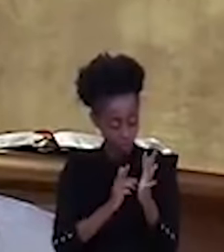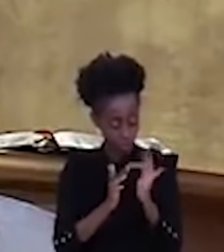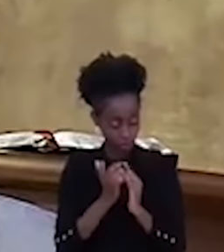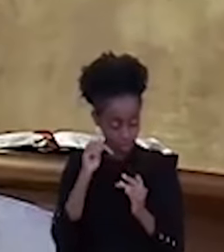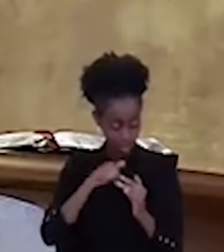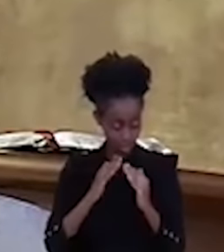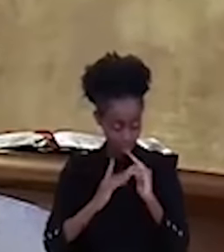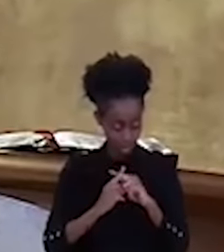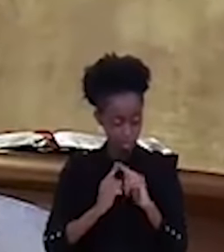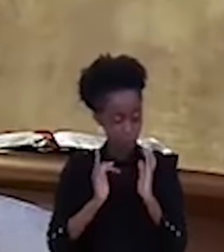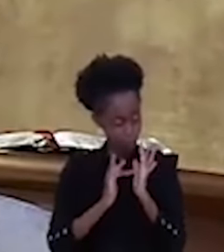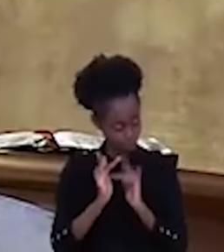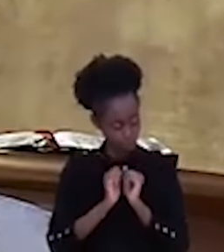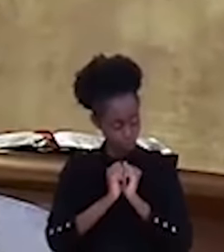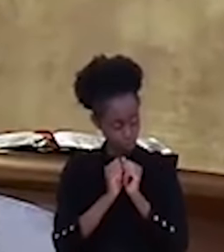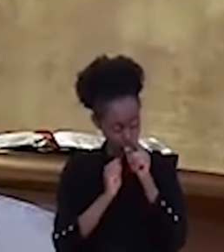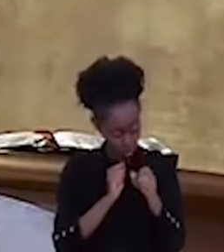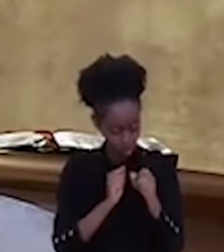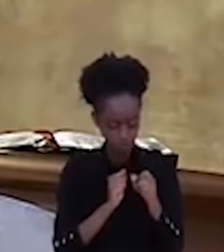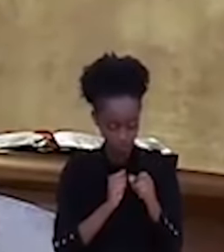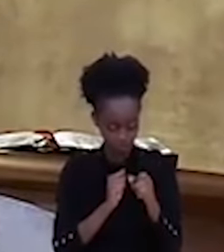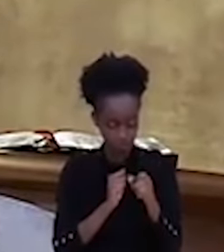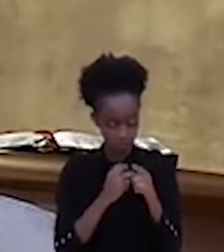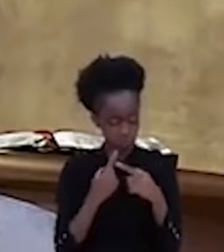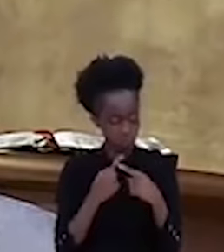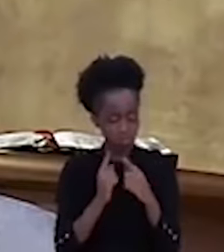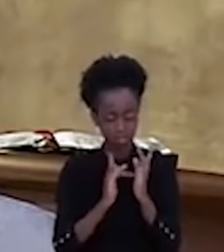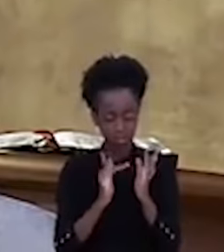aí, pois ele não faz